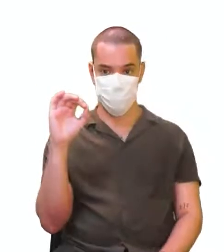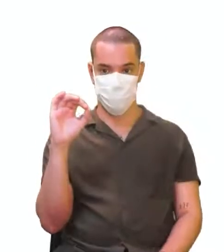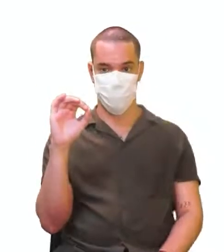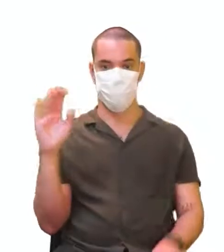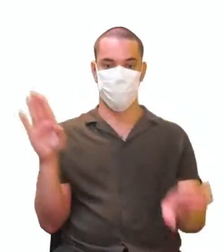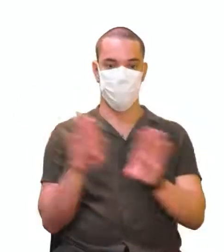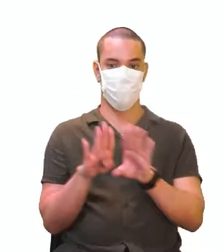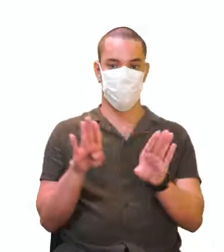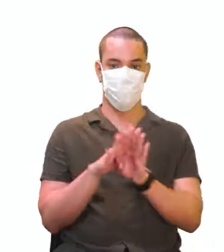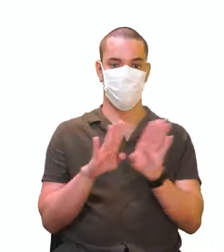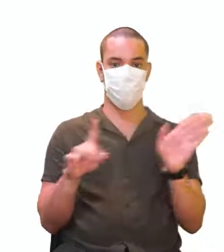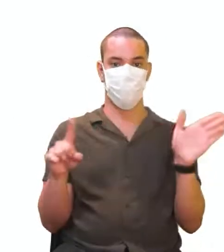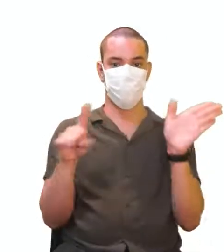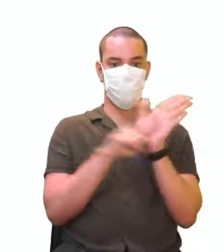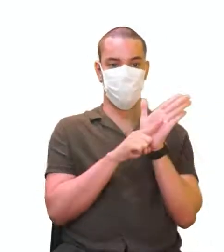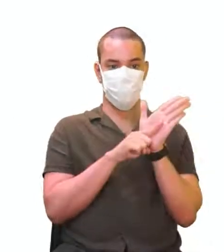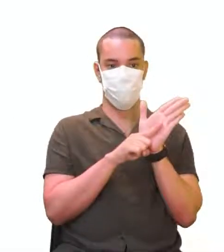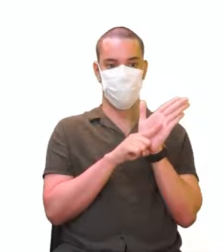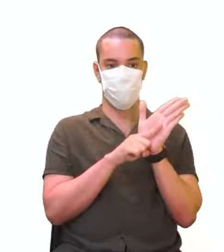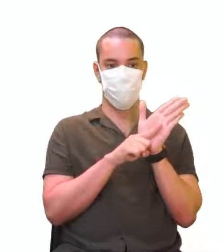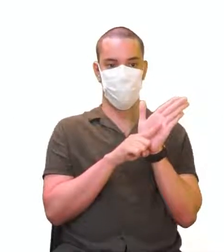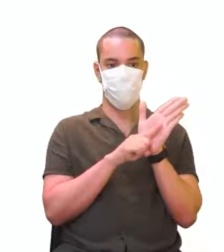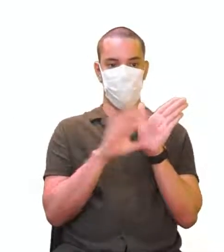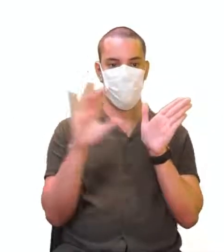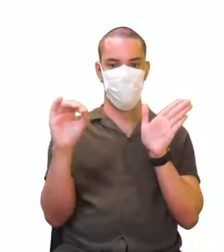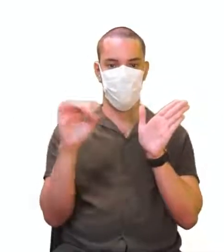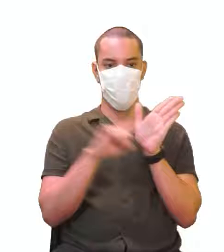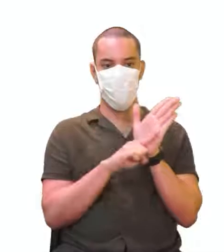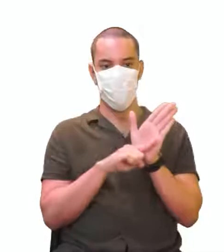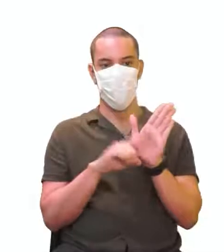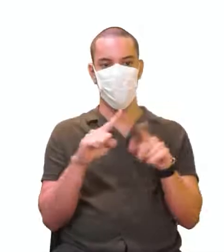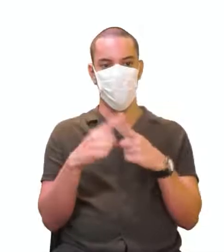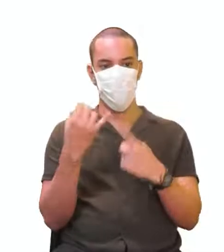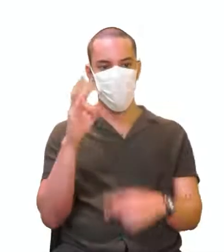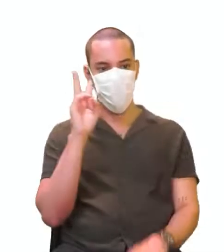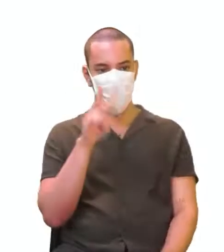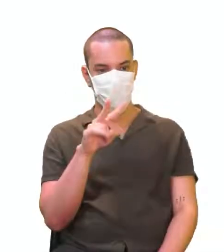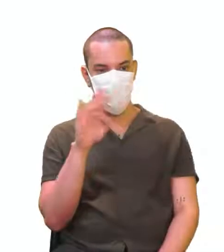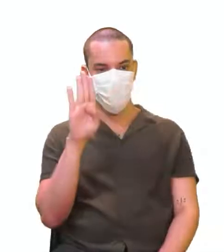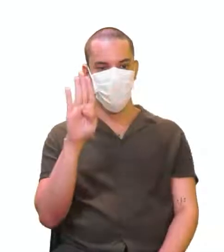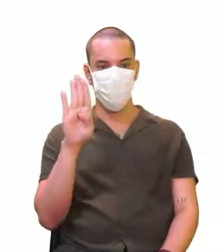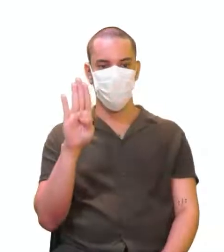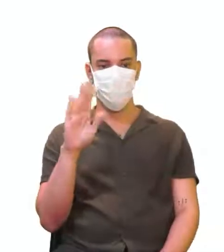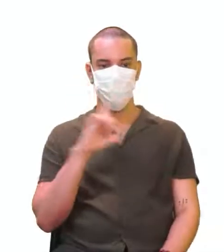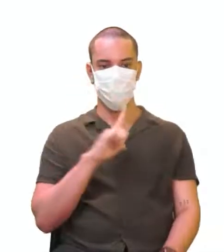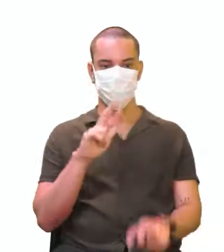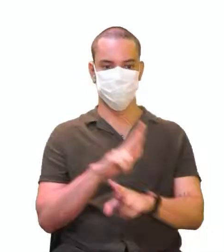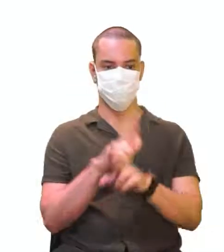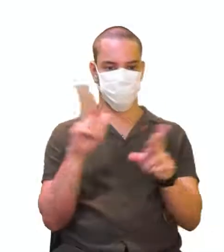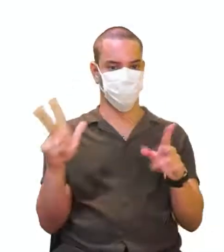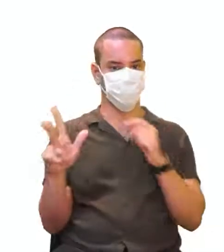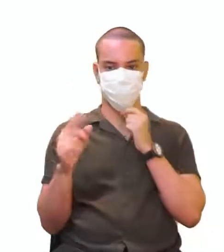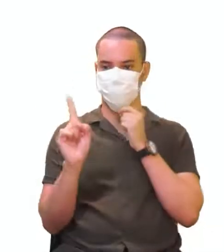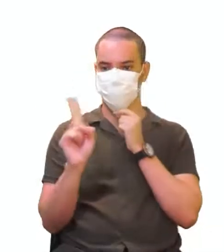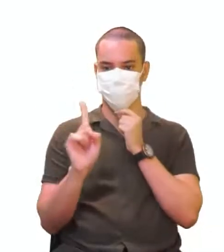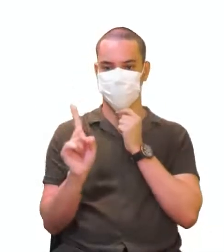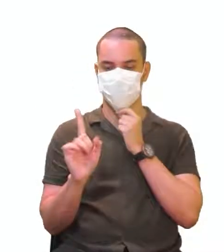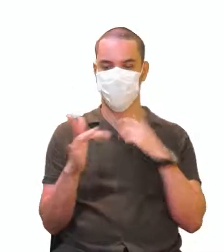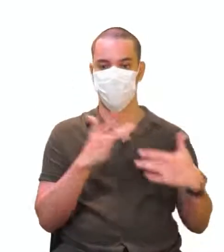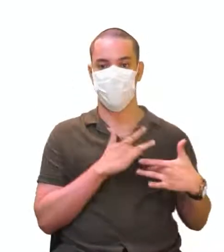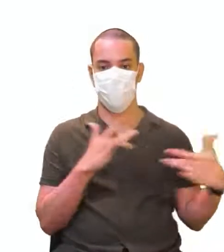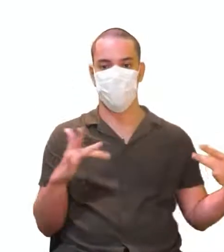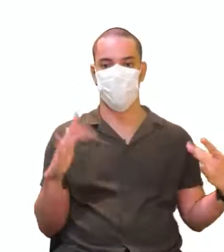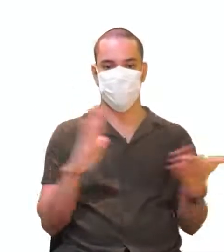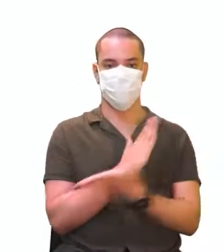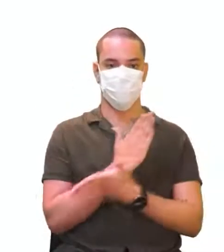e do negativo. Quando a gente olha para o B, a gente vê que vai ter essas diferenças. Ele vai estar doando apenas,